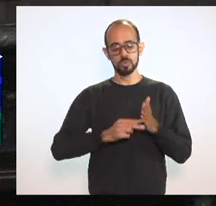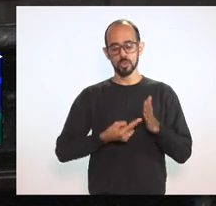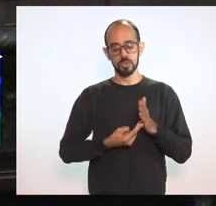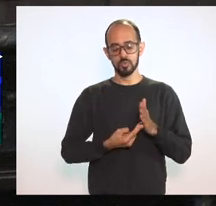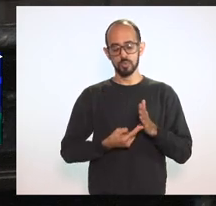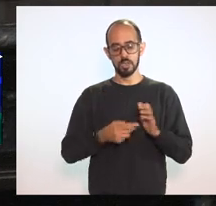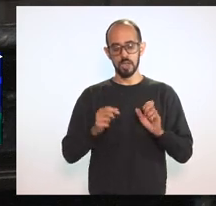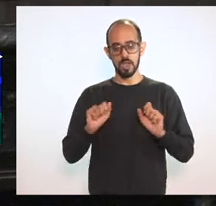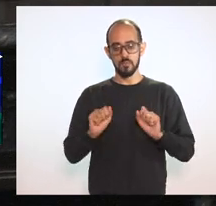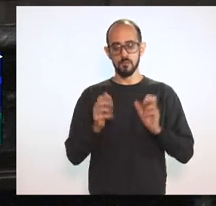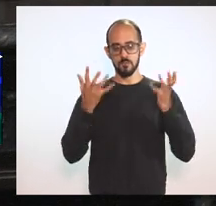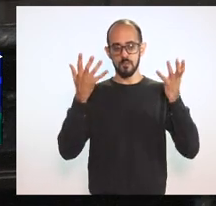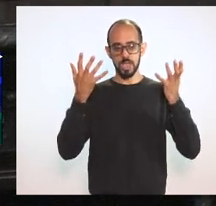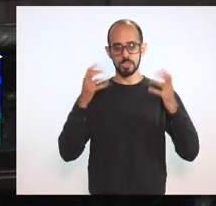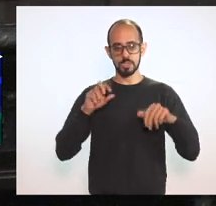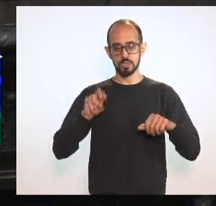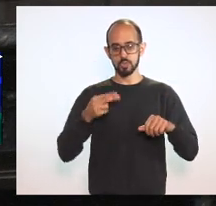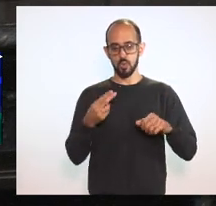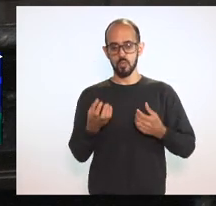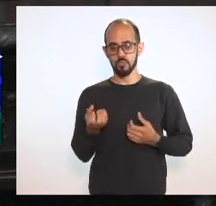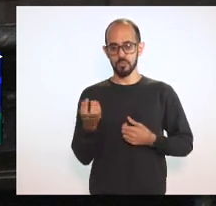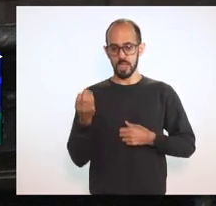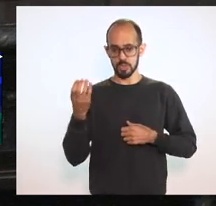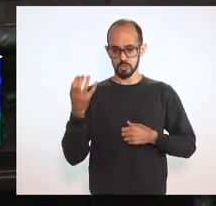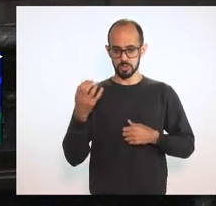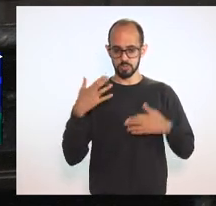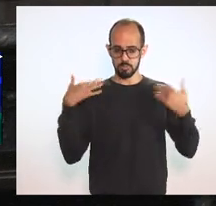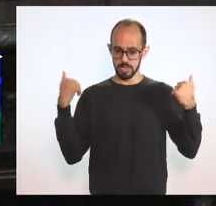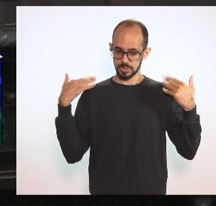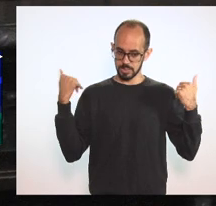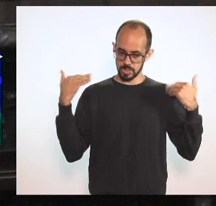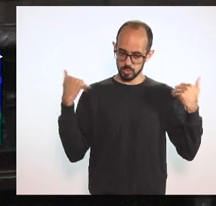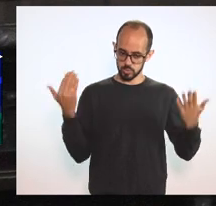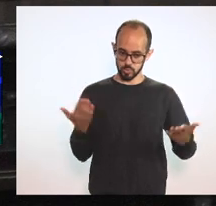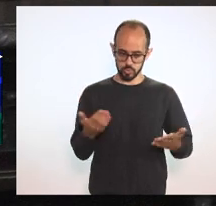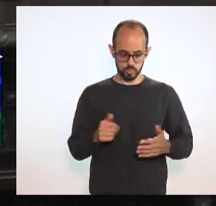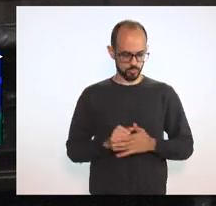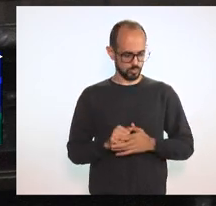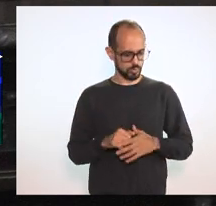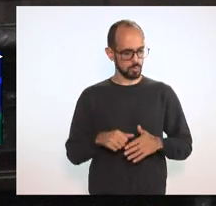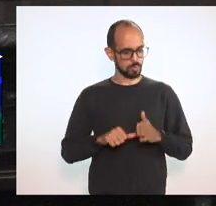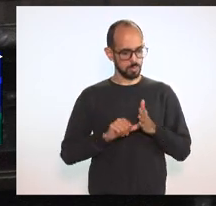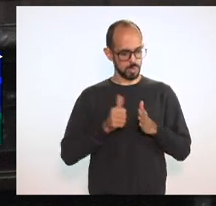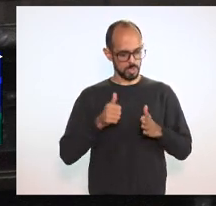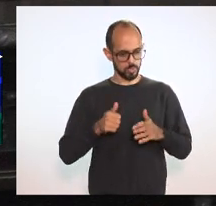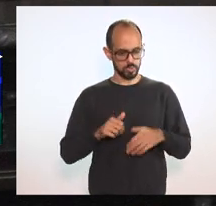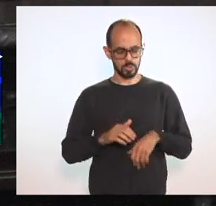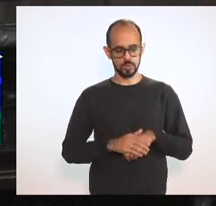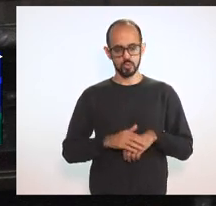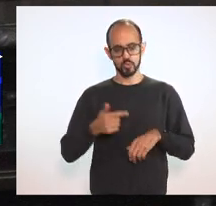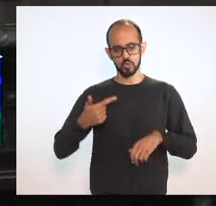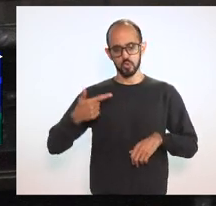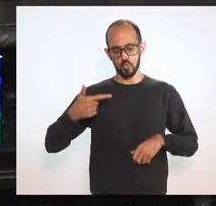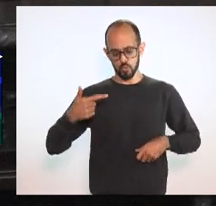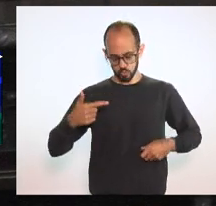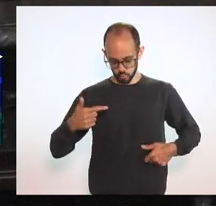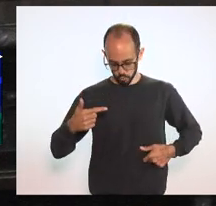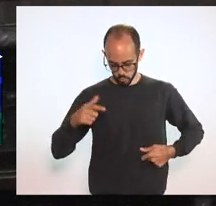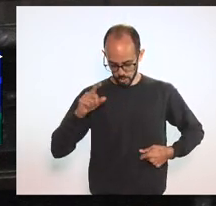piquenique de passeio e logradouros públicos seu primeiro aspecto o segundo aspecto é há um segundo aspecto